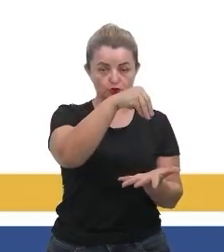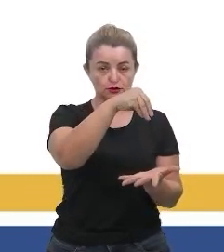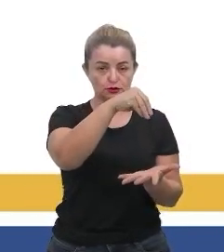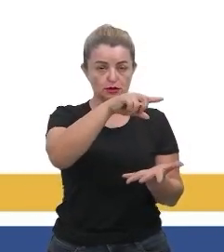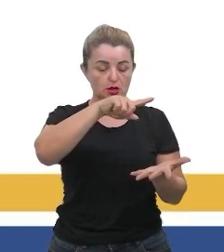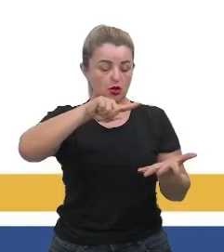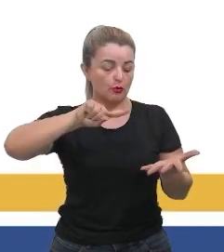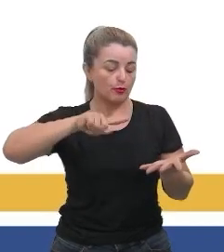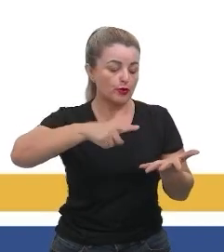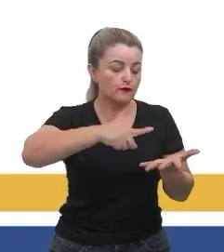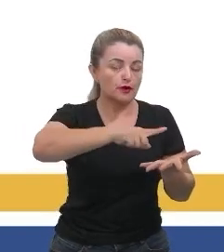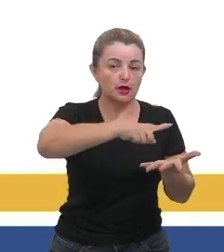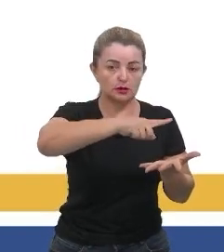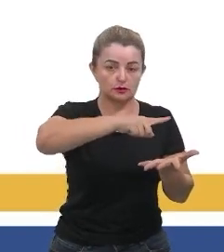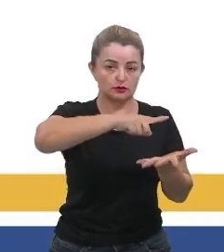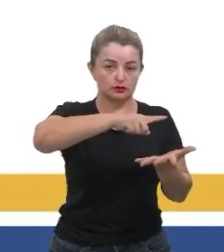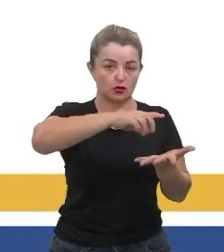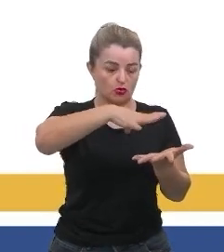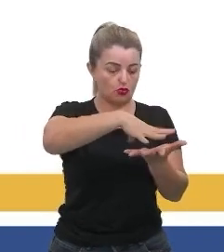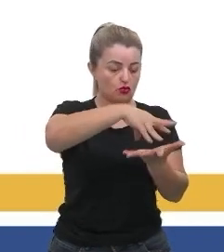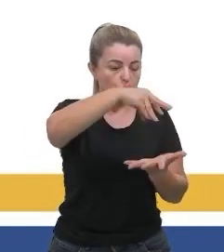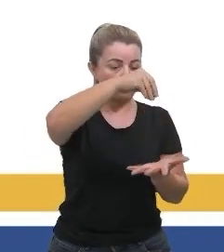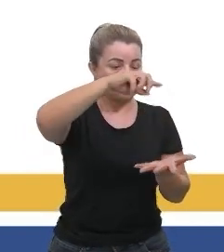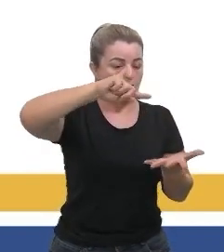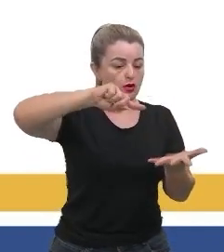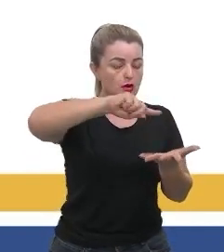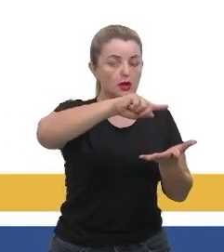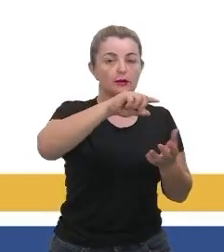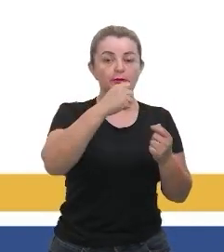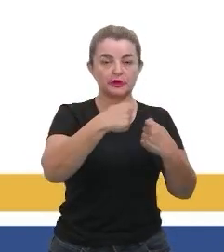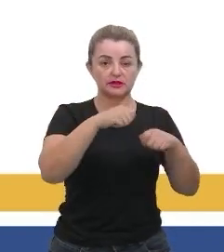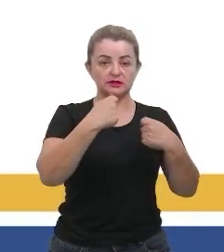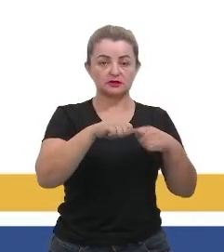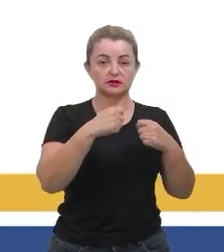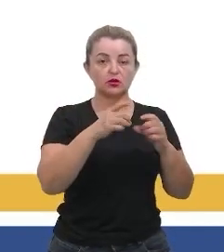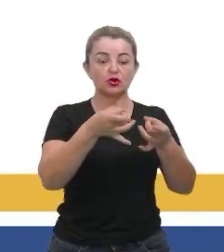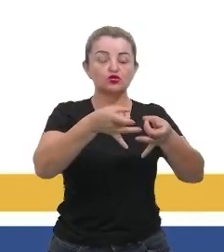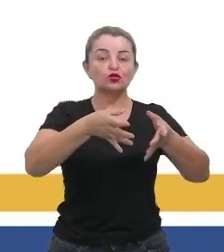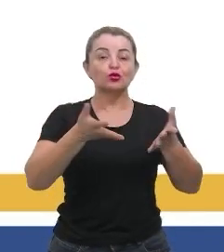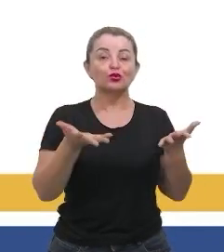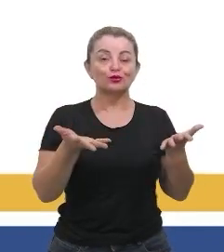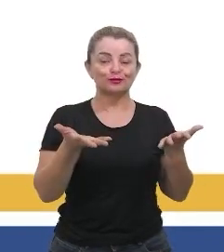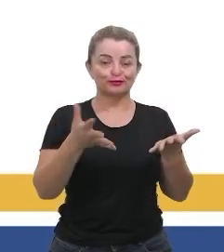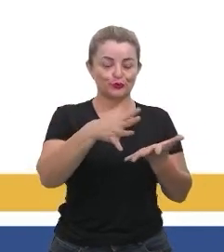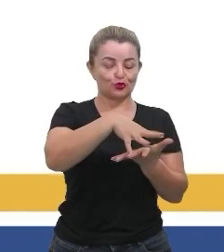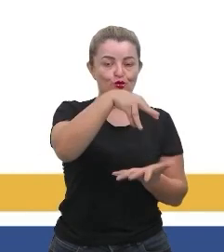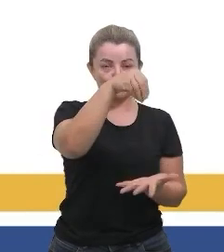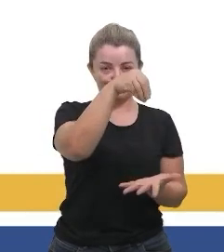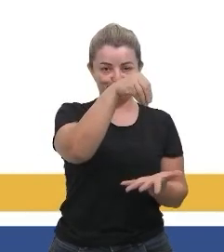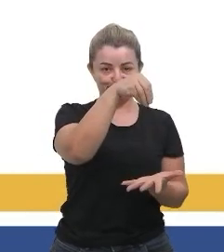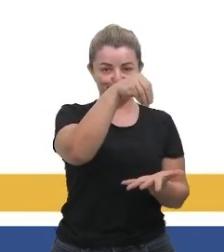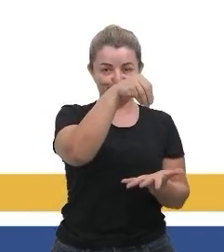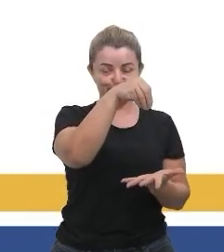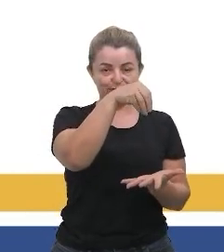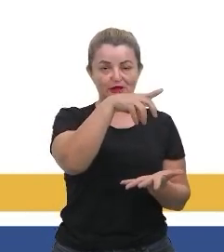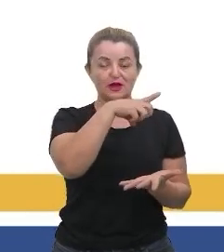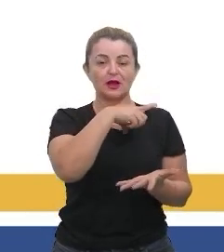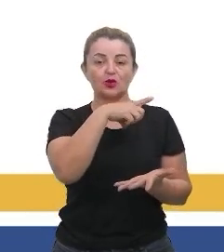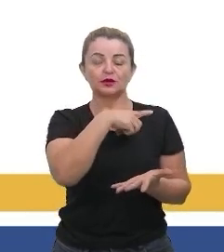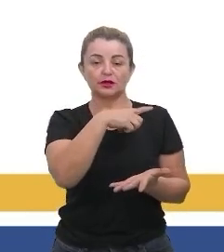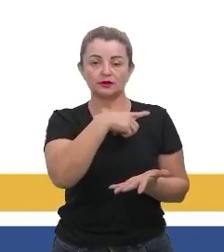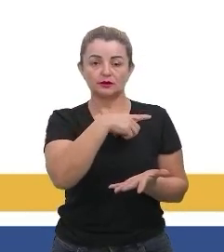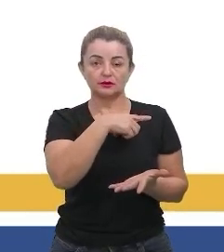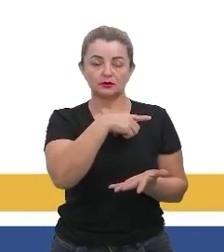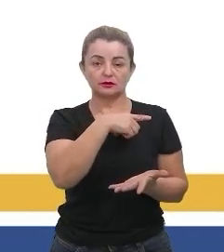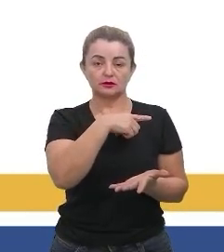centro dele, e eu preciso entender agora o volume da escultura, né? Ou seja, o que sobrou ali? Aí eu vou lá, ó. Eu tenho